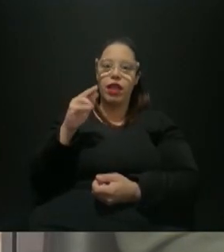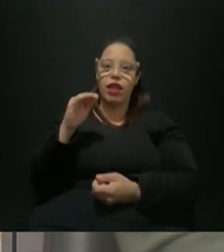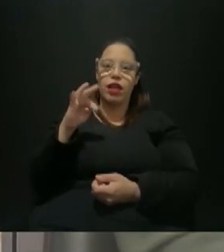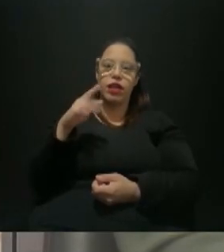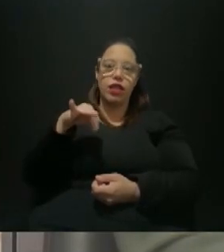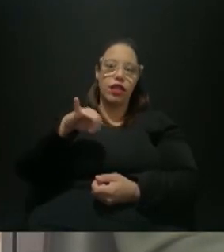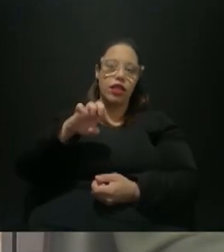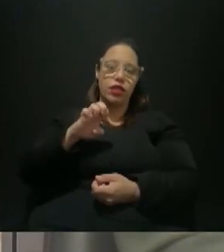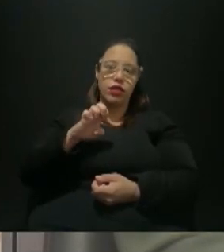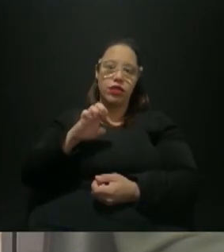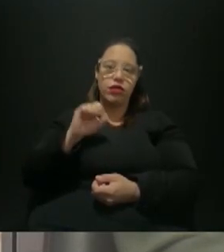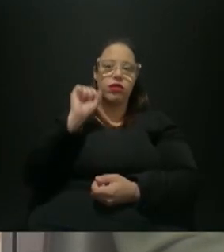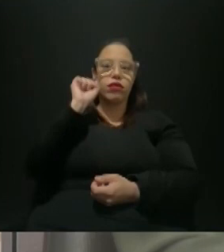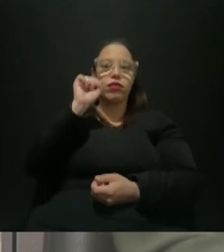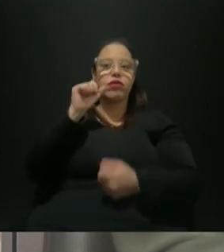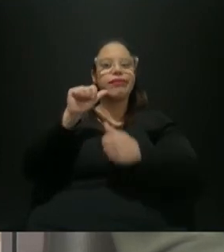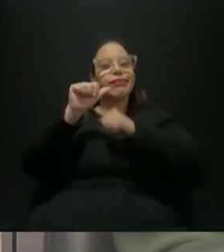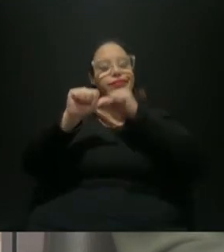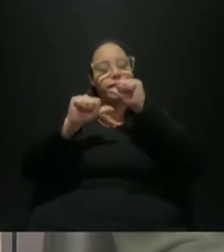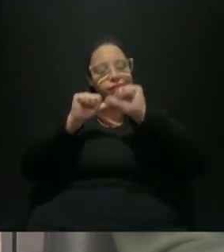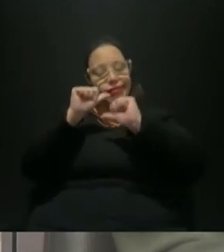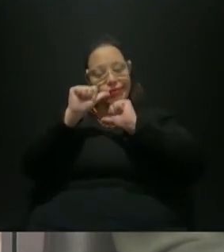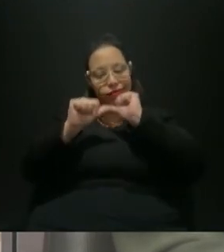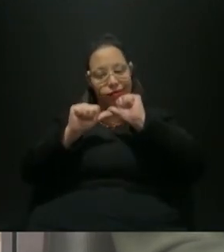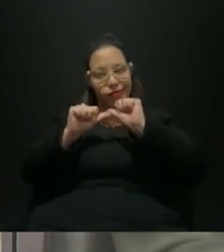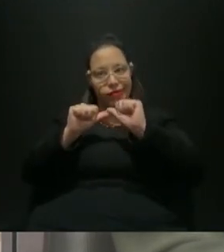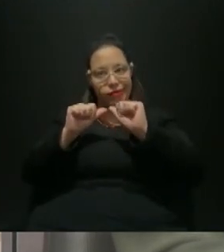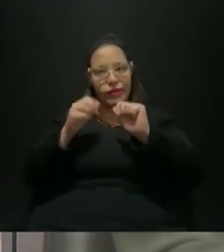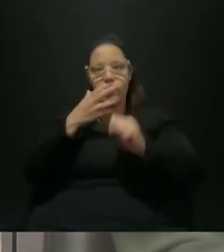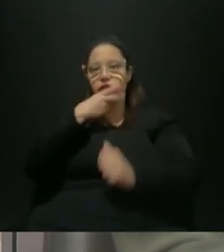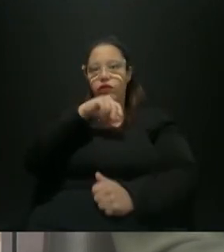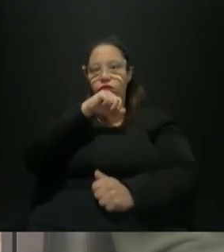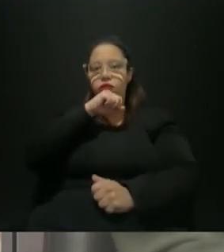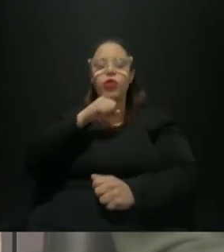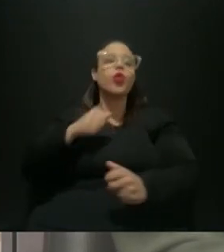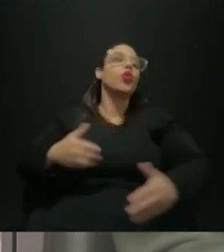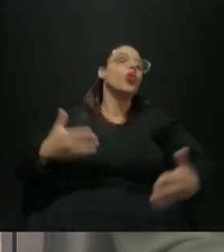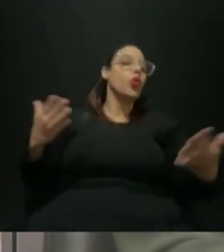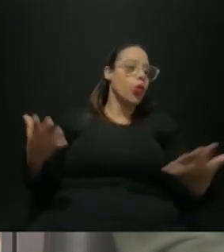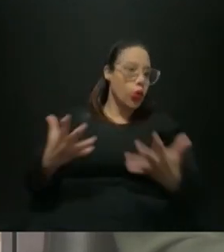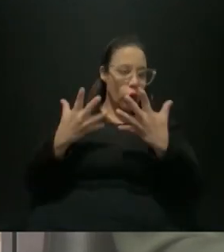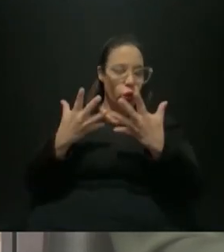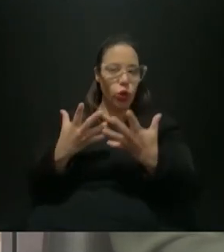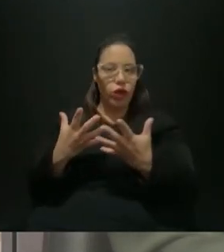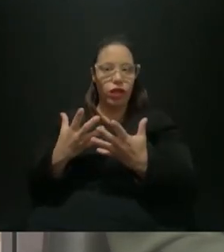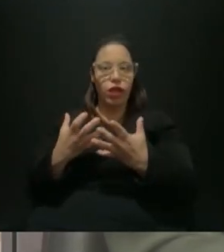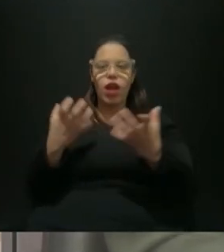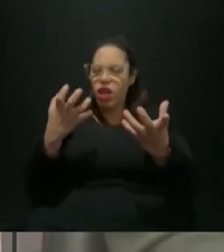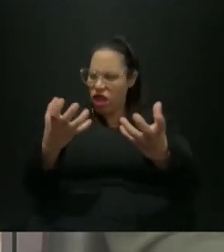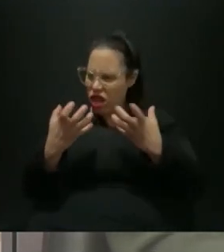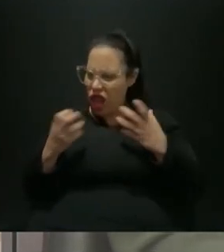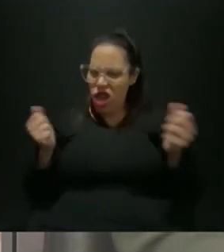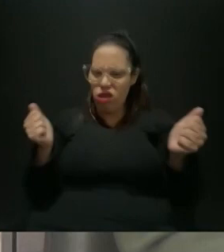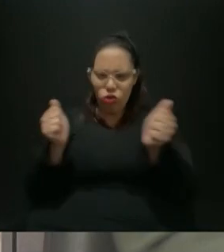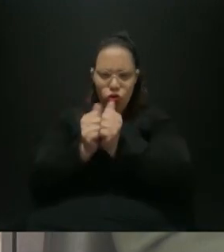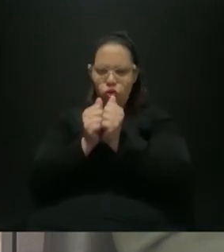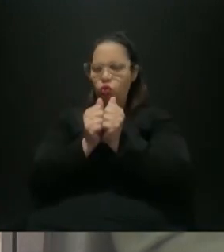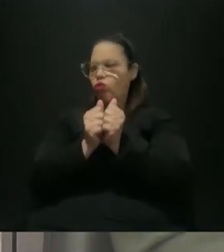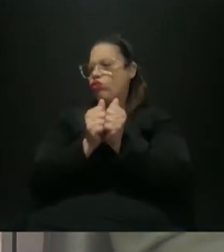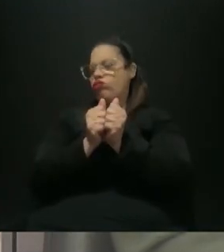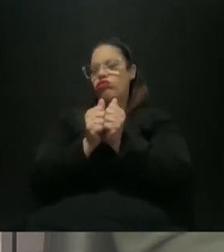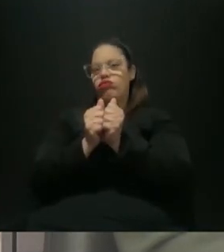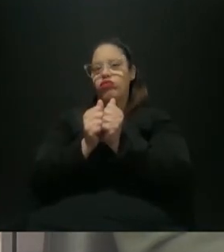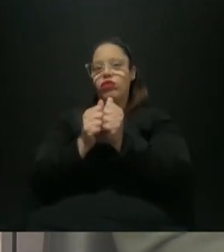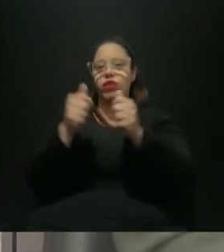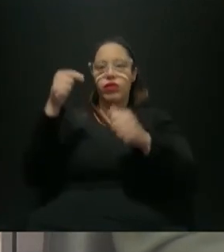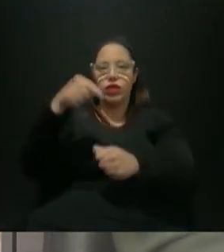tem uma mudança muito grande dos pais sendo participativos, os pais querendo estar presentes. Eu agora mesmo estou aqui na entrevista,